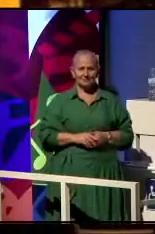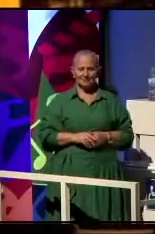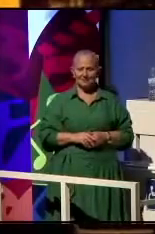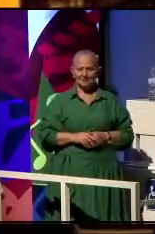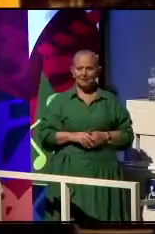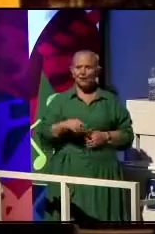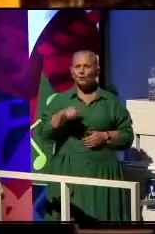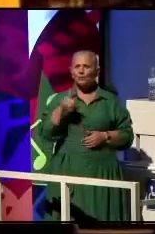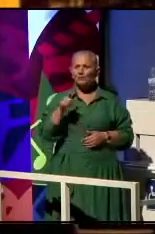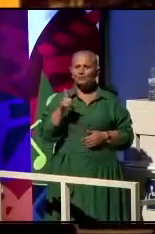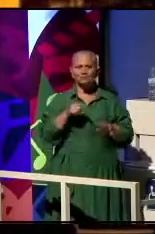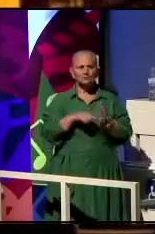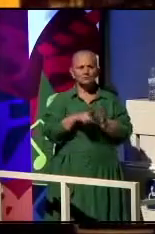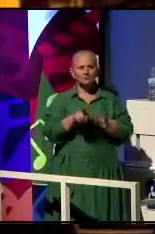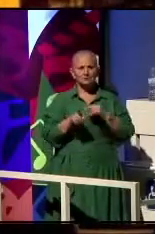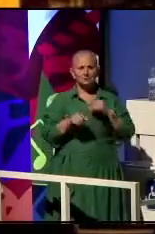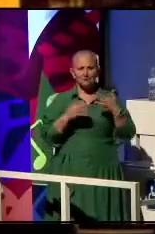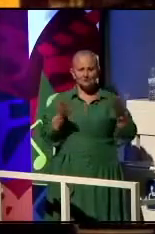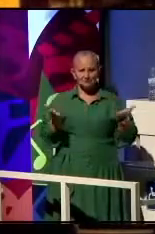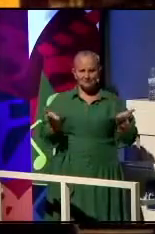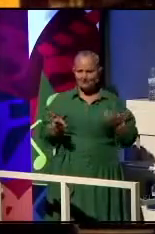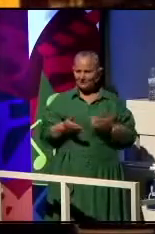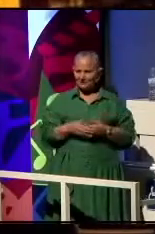Mais alguém?